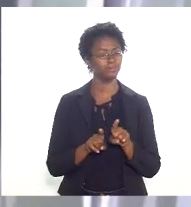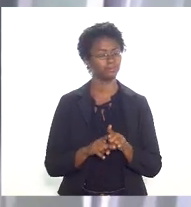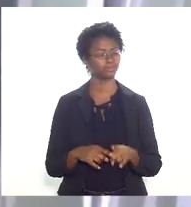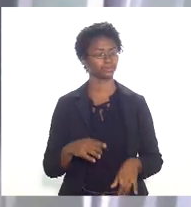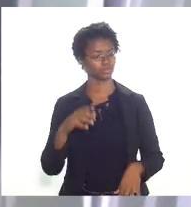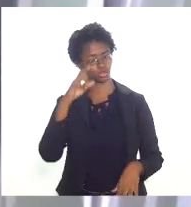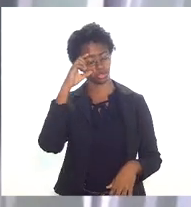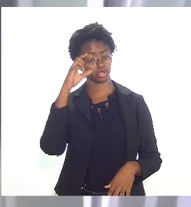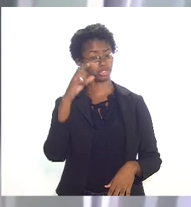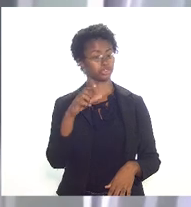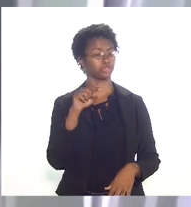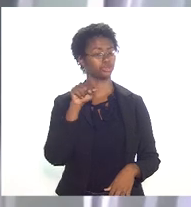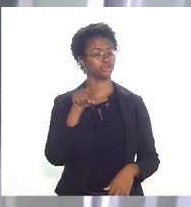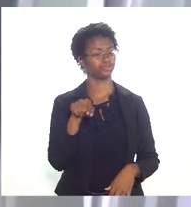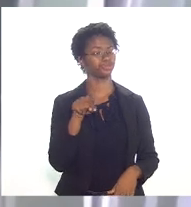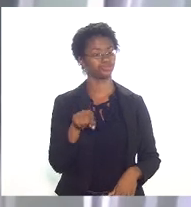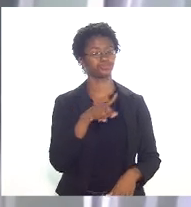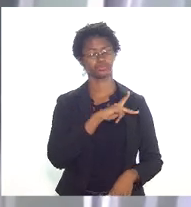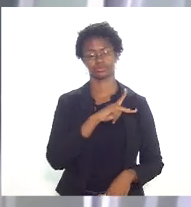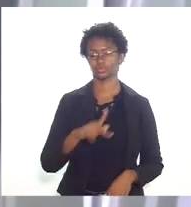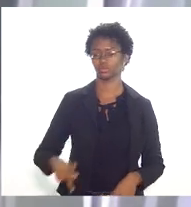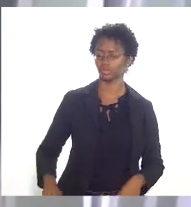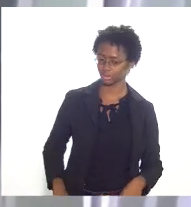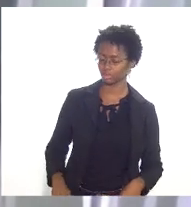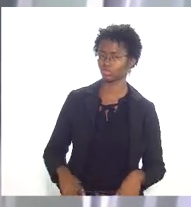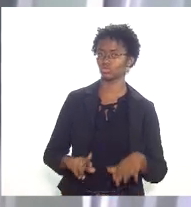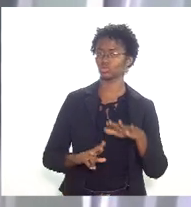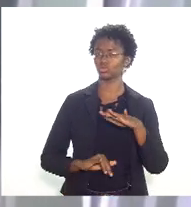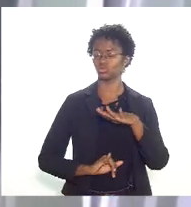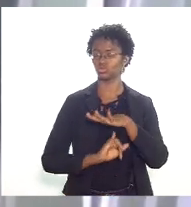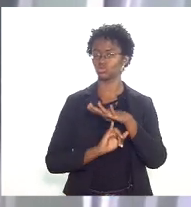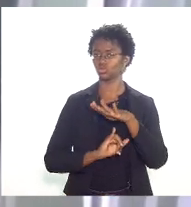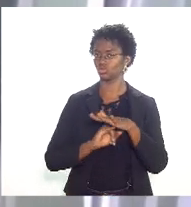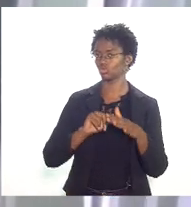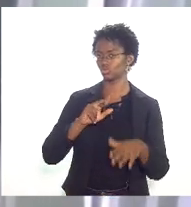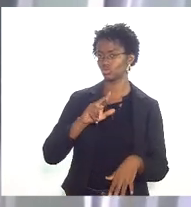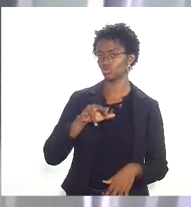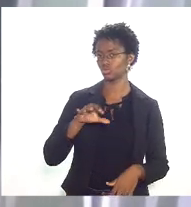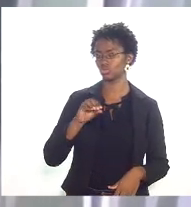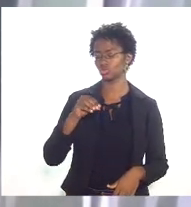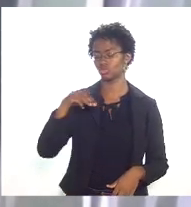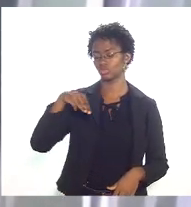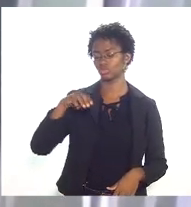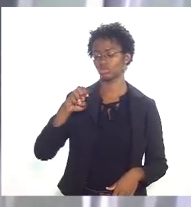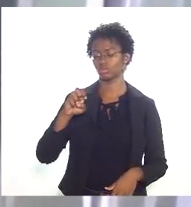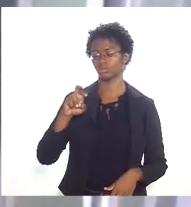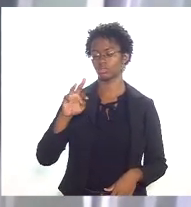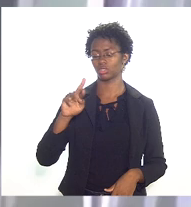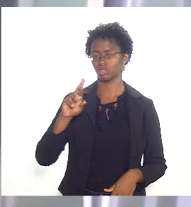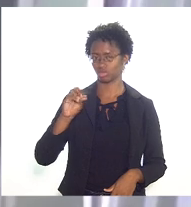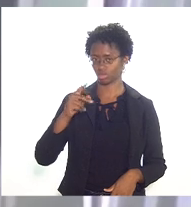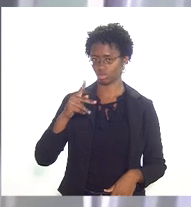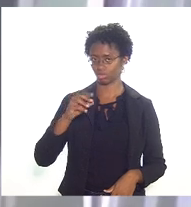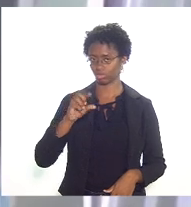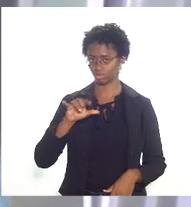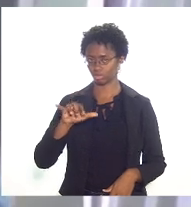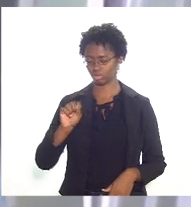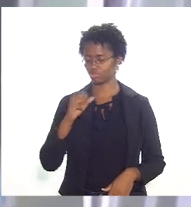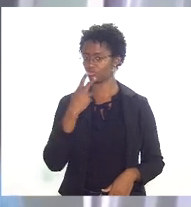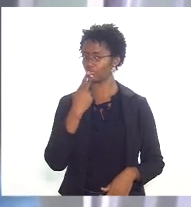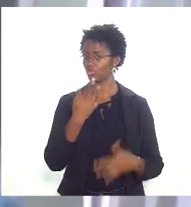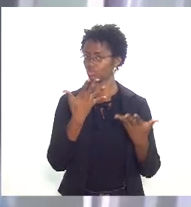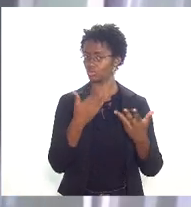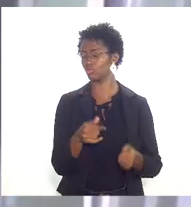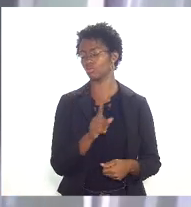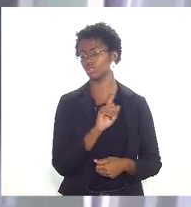dado interessante o Presidente do Instituto e o metrô presente audiência Márcia é manifestou contrariedade em relação ao projeto